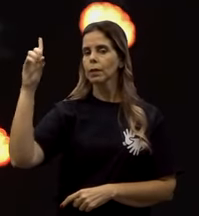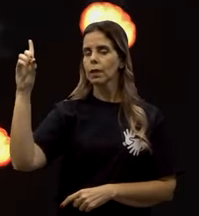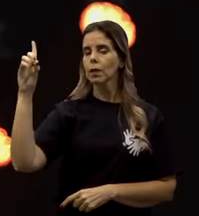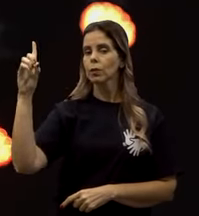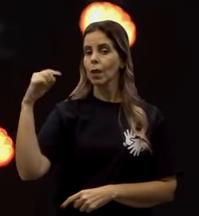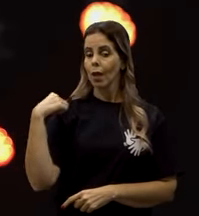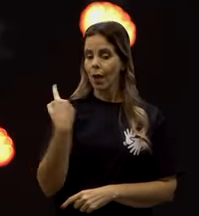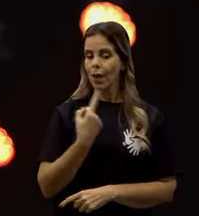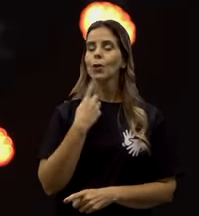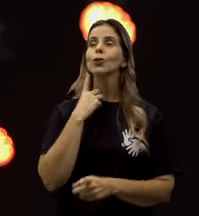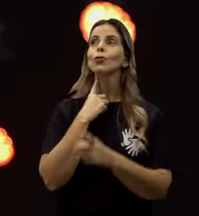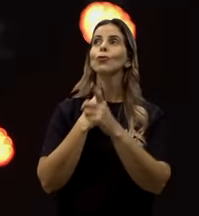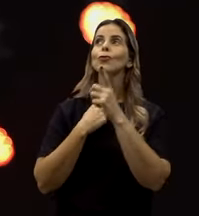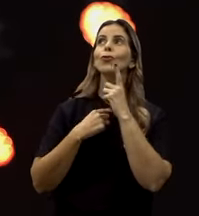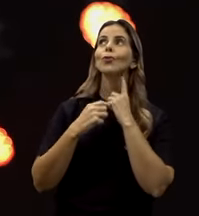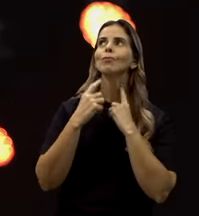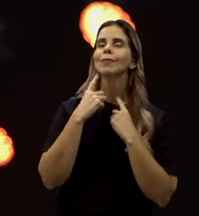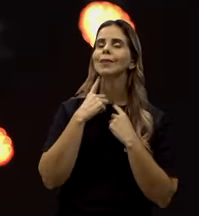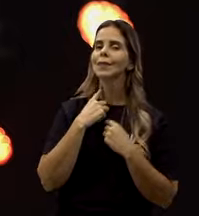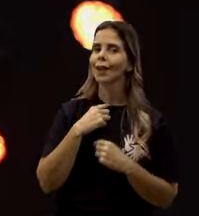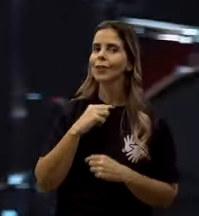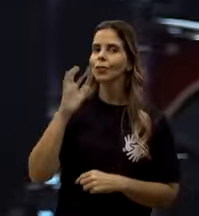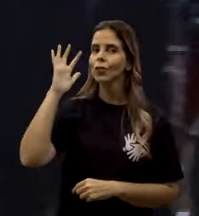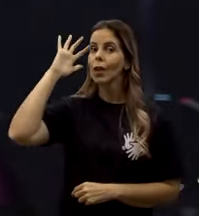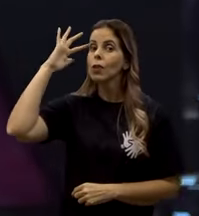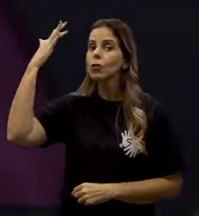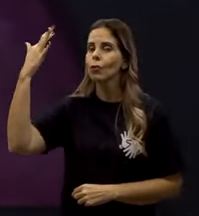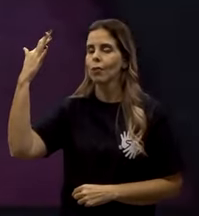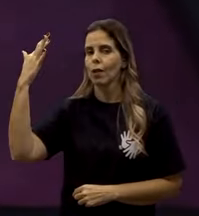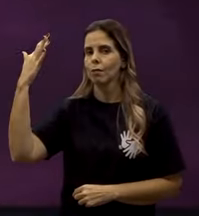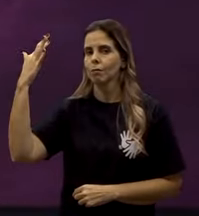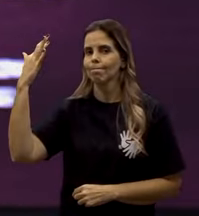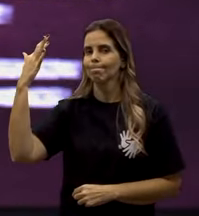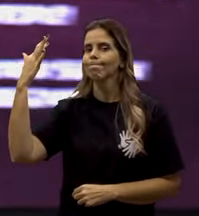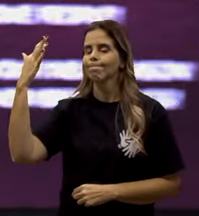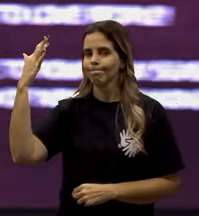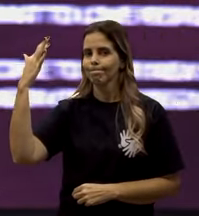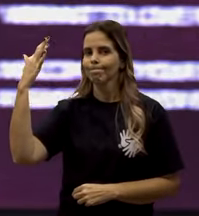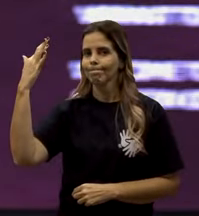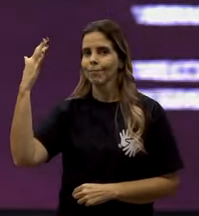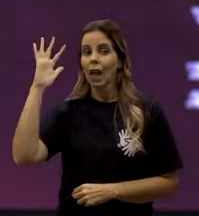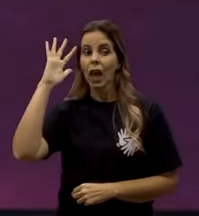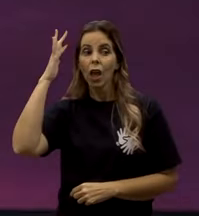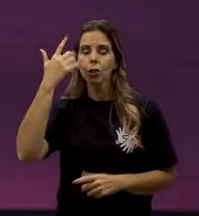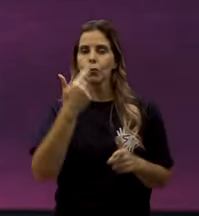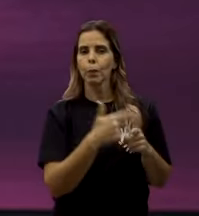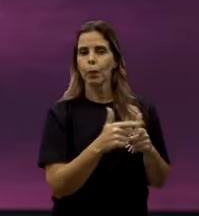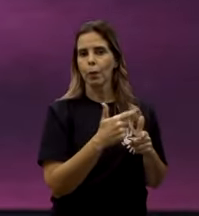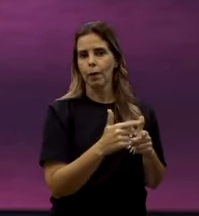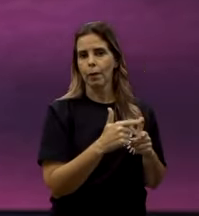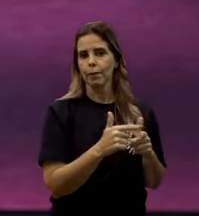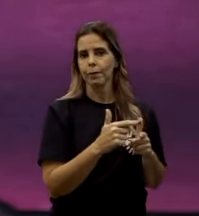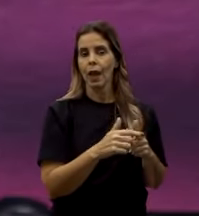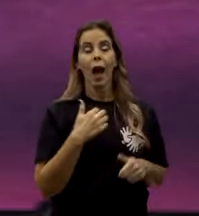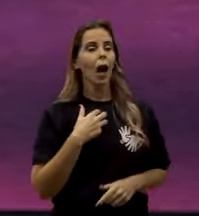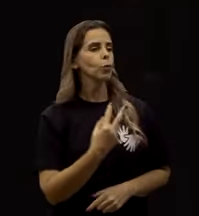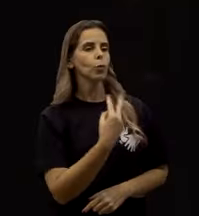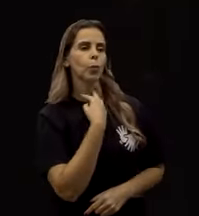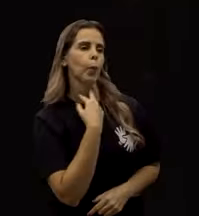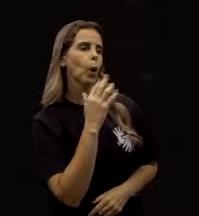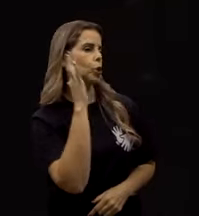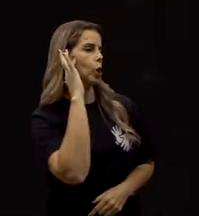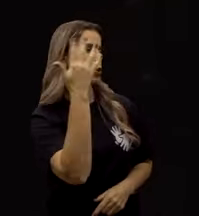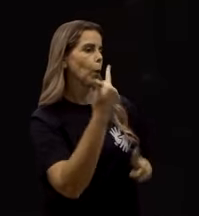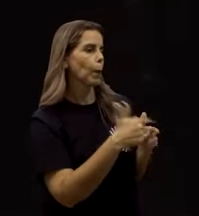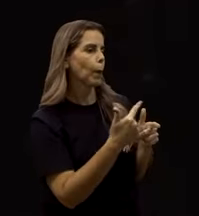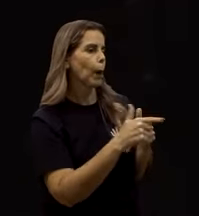resolver e servir problemas simples que que eu vou ganhar com isso não sei mas